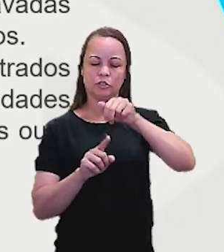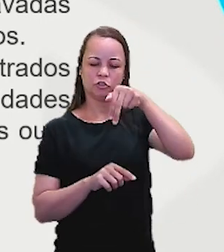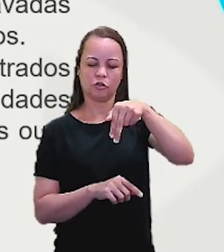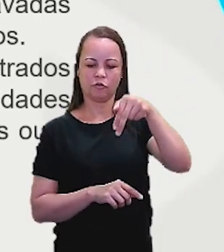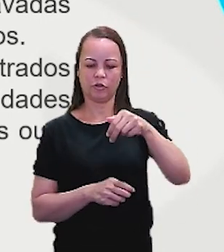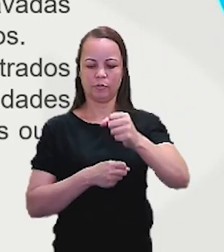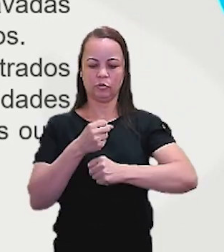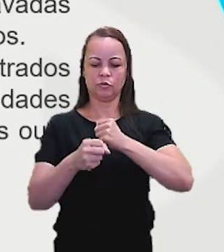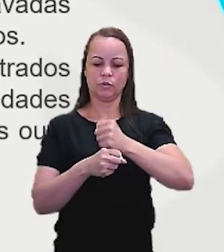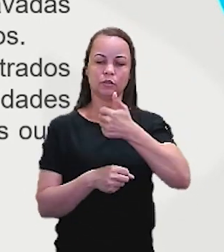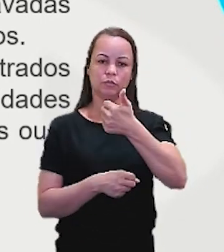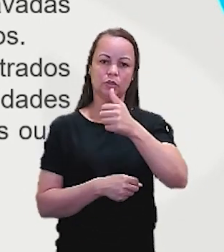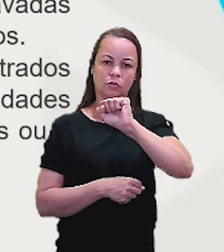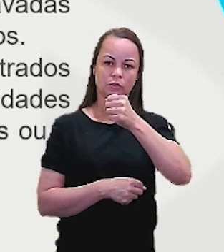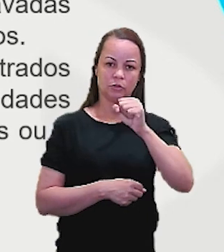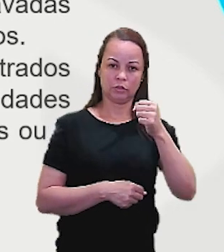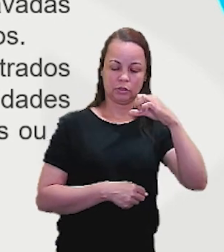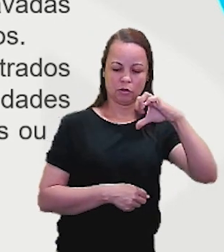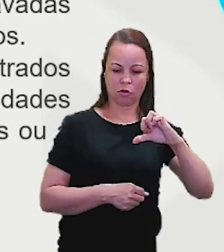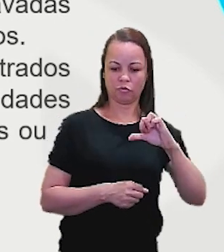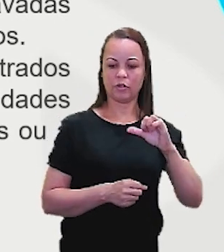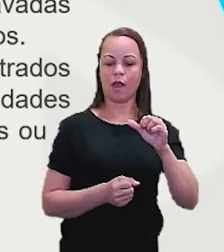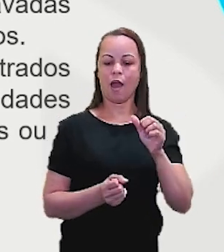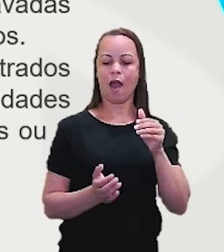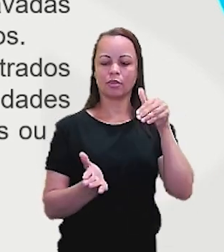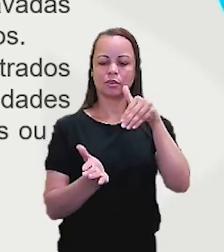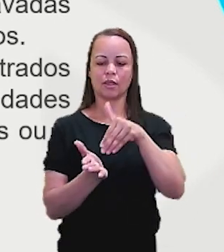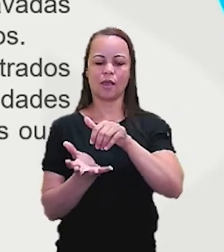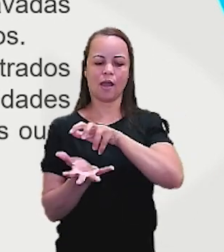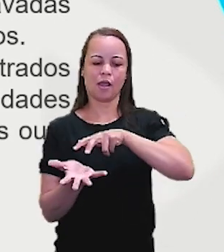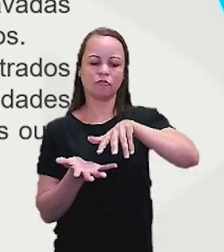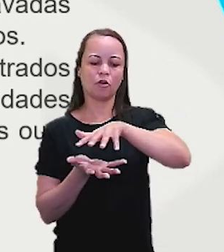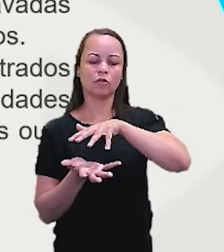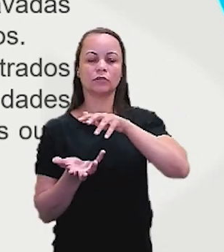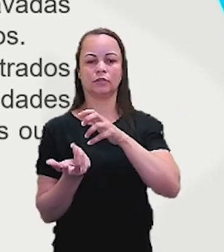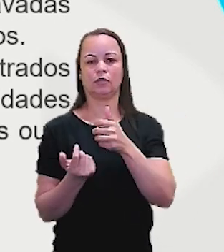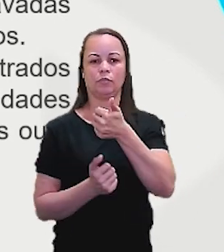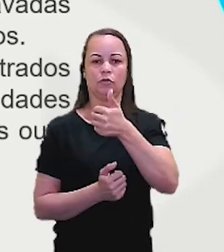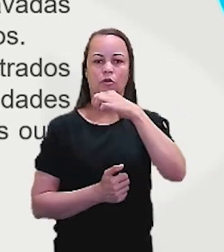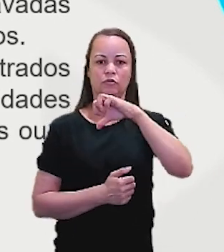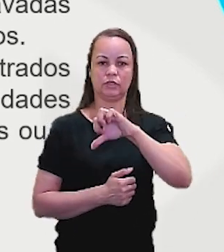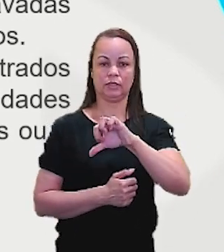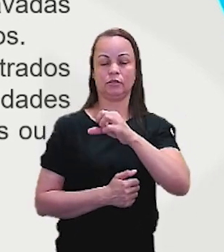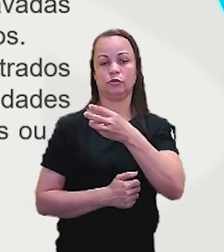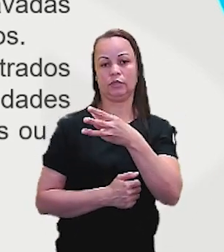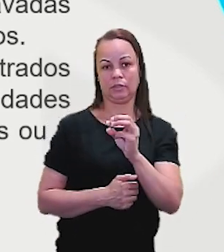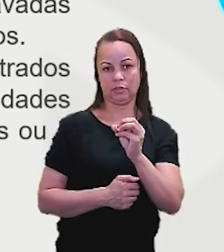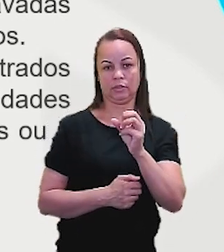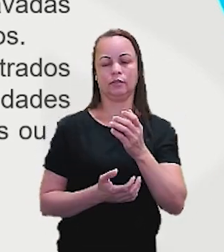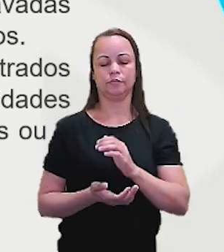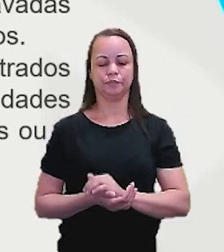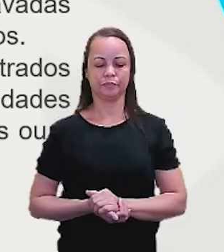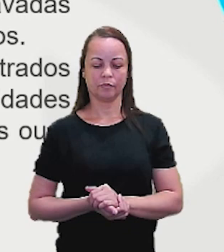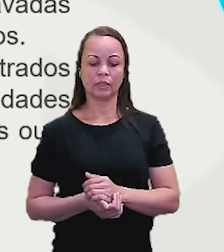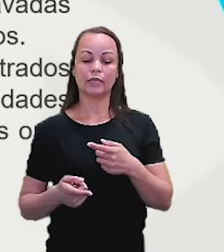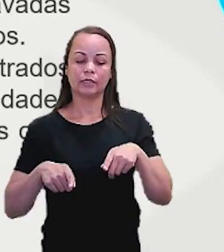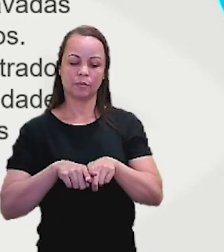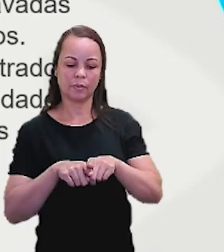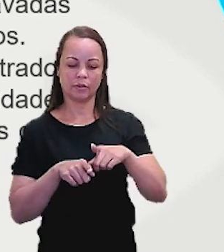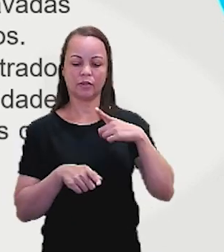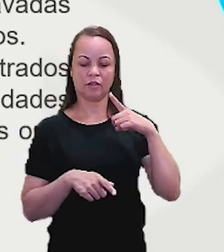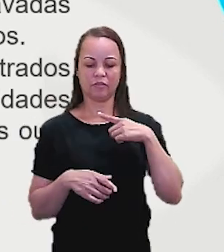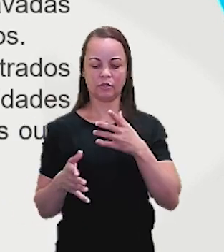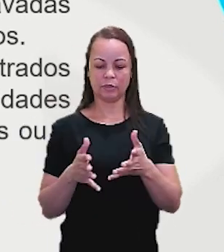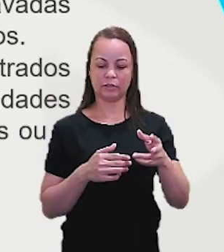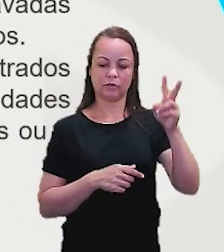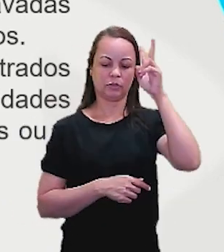até a Revolução de 1930. Também foi denominada pelos historiadores de República Oligárquica,